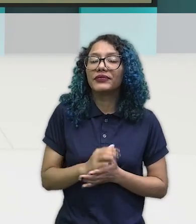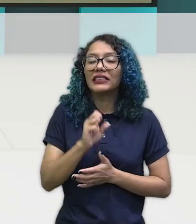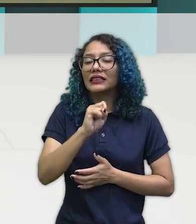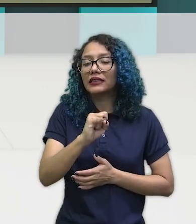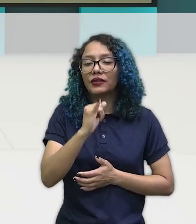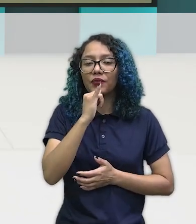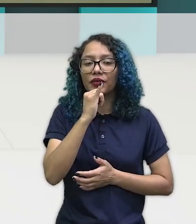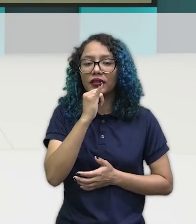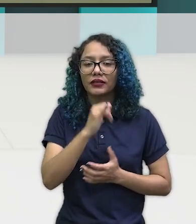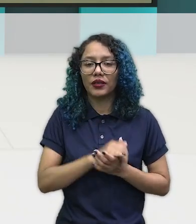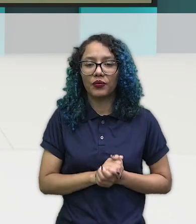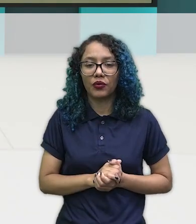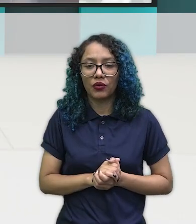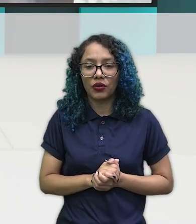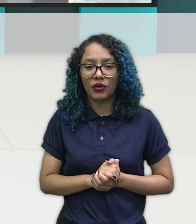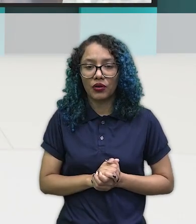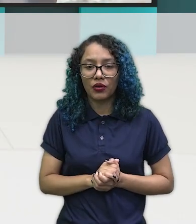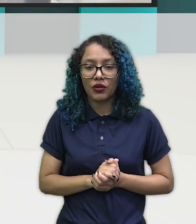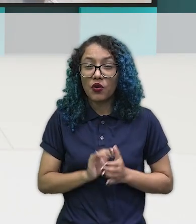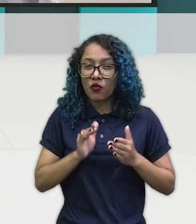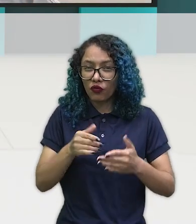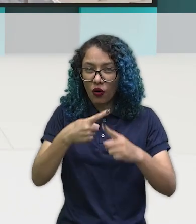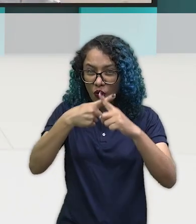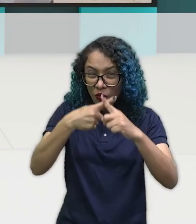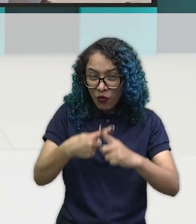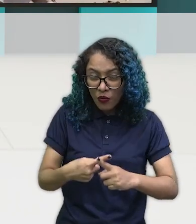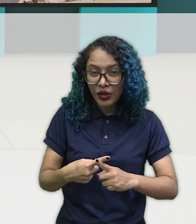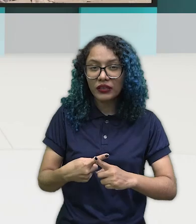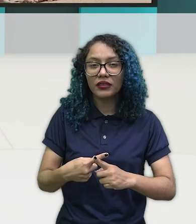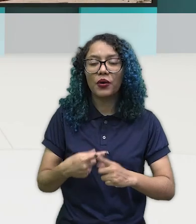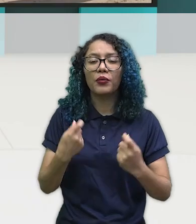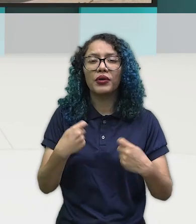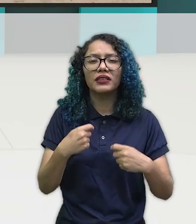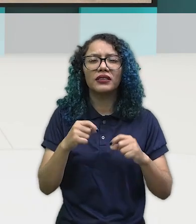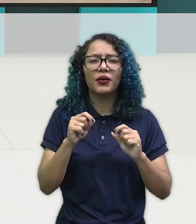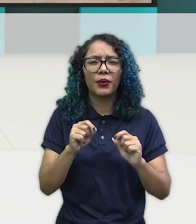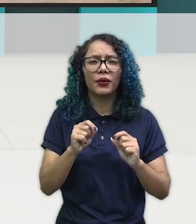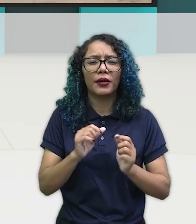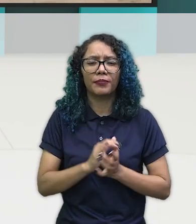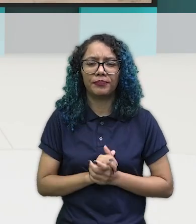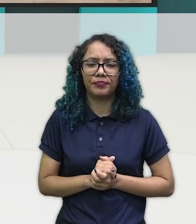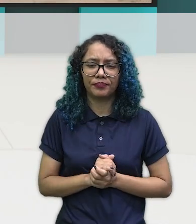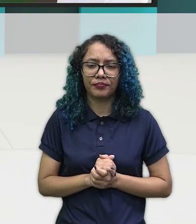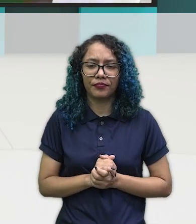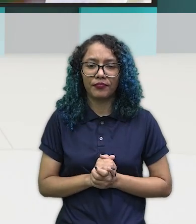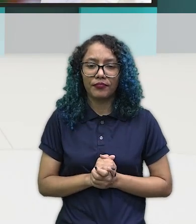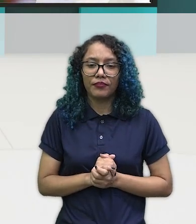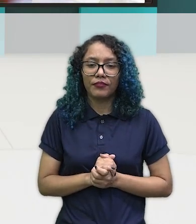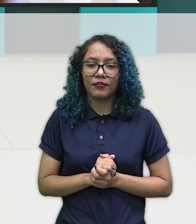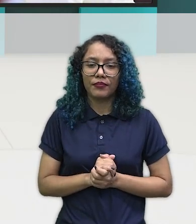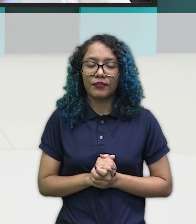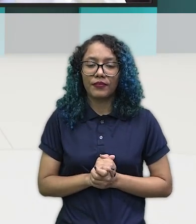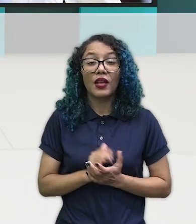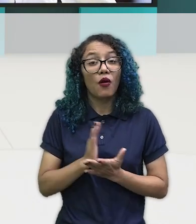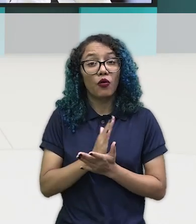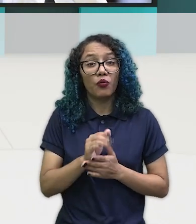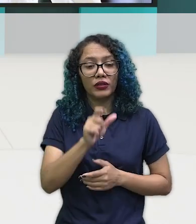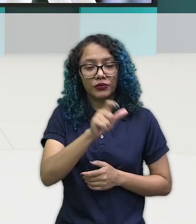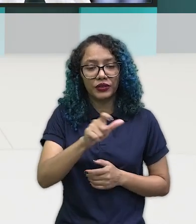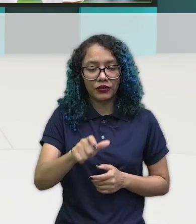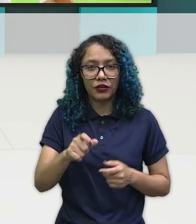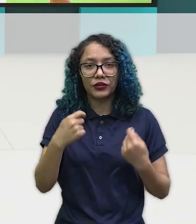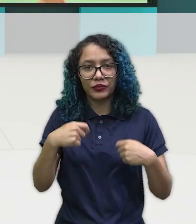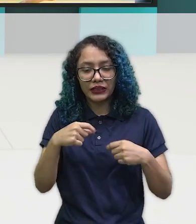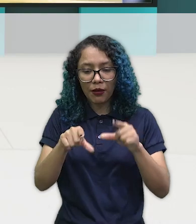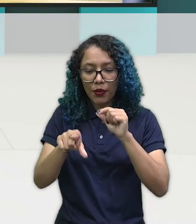levar para um lado mais de rendimento, de competição, você precisa sim fazer seleção de pessoas